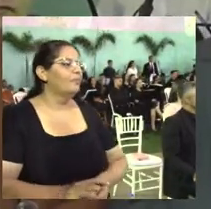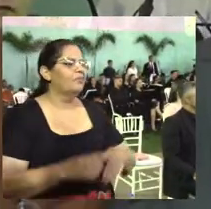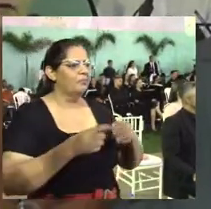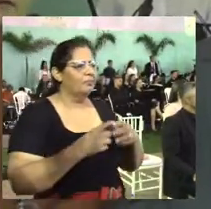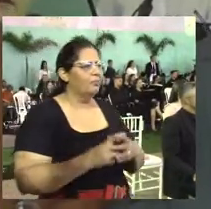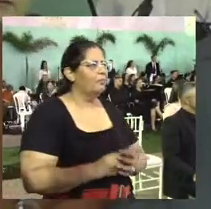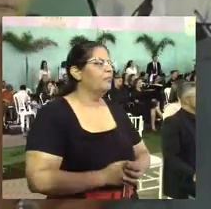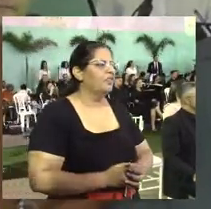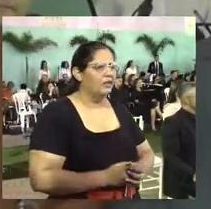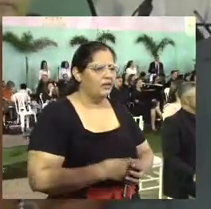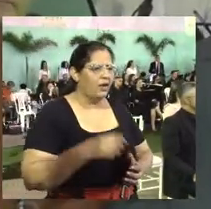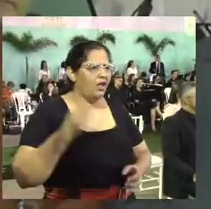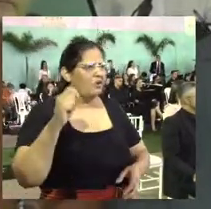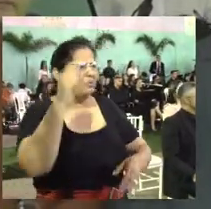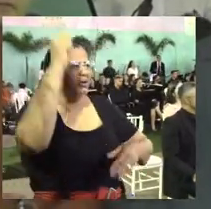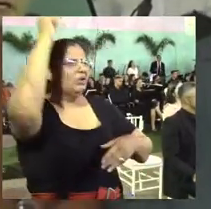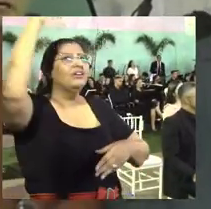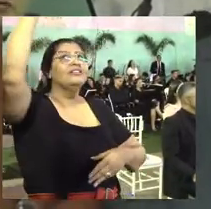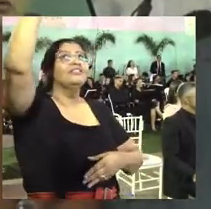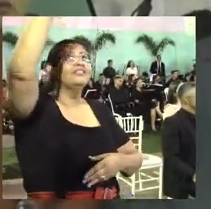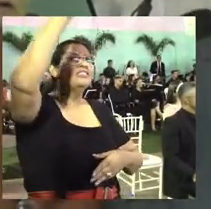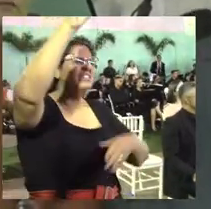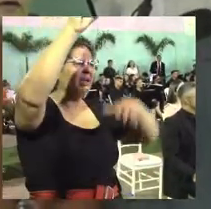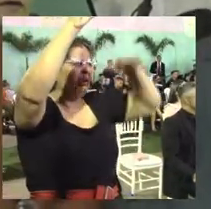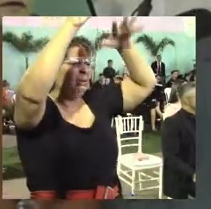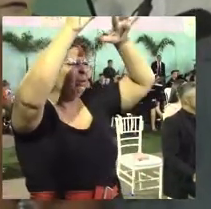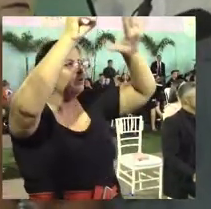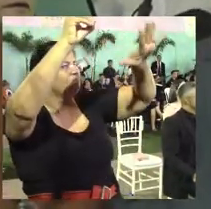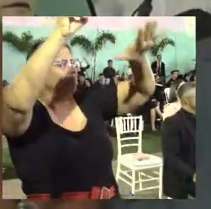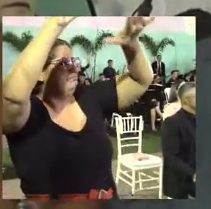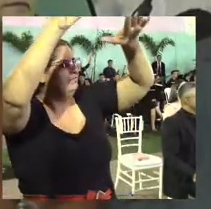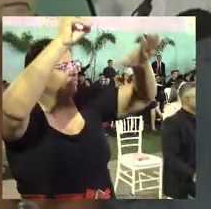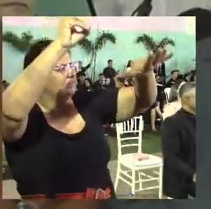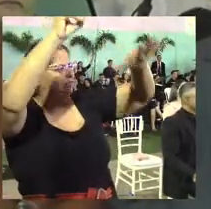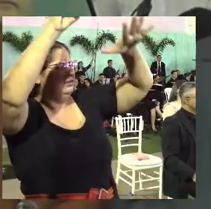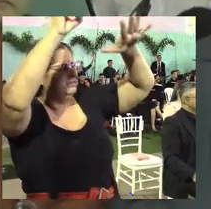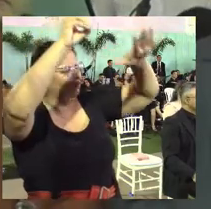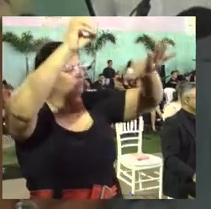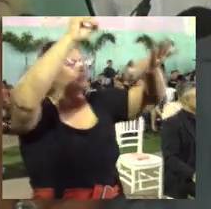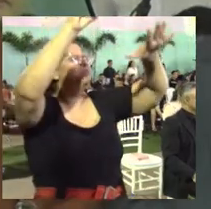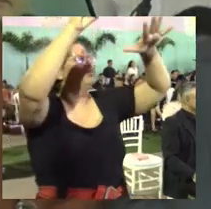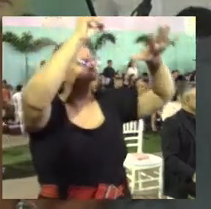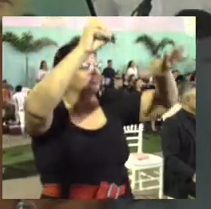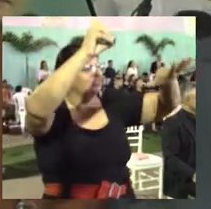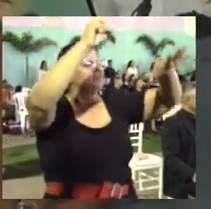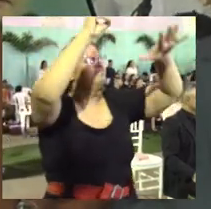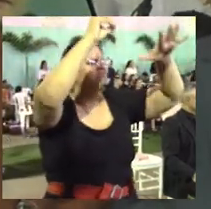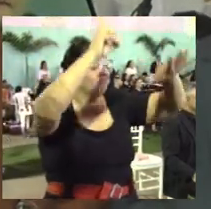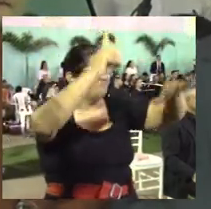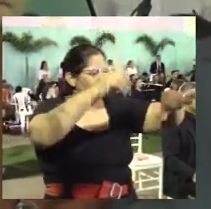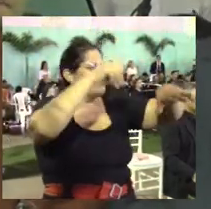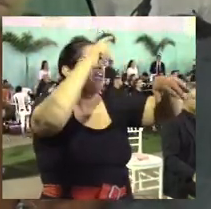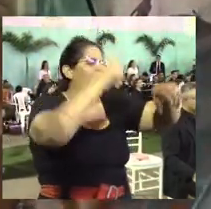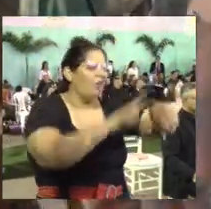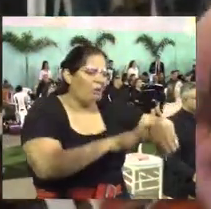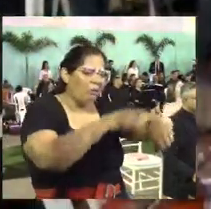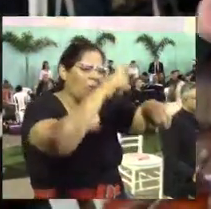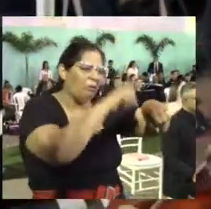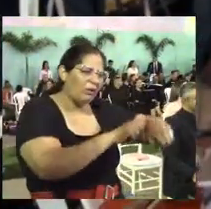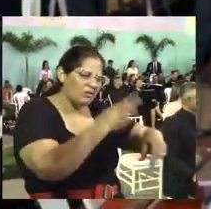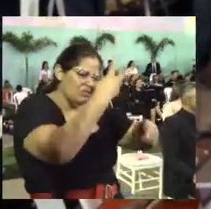quando eles sente as suas mãos é a Hora de